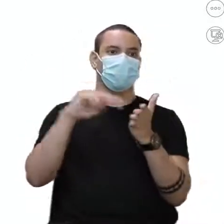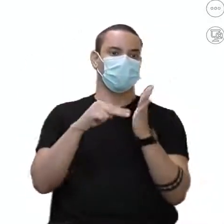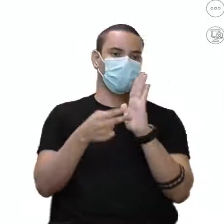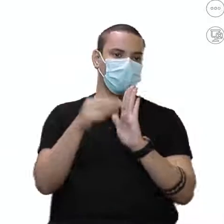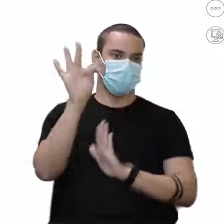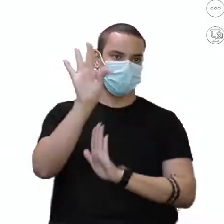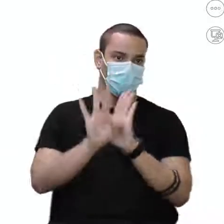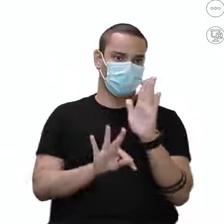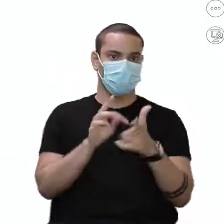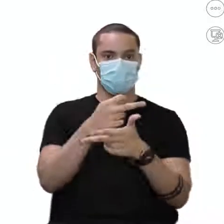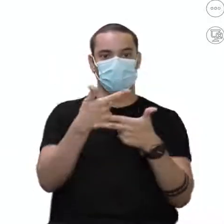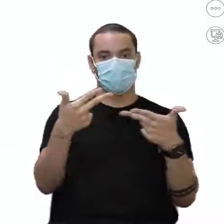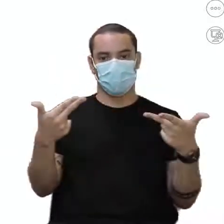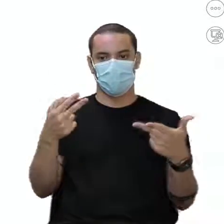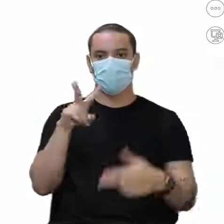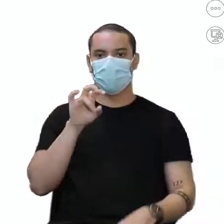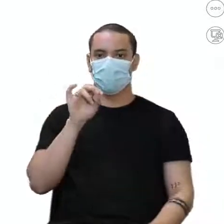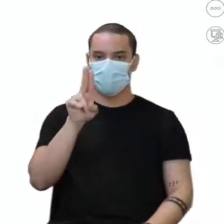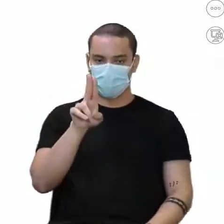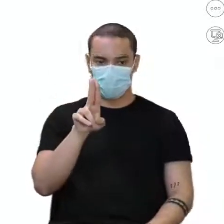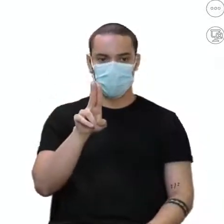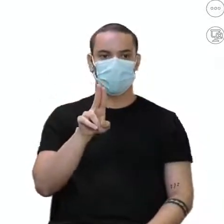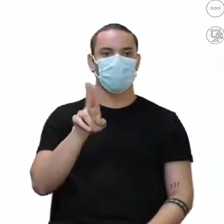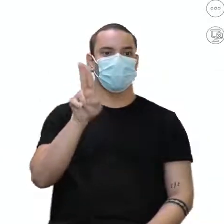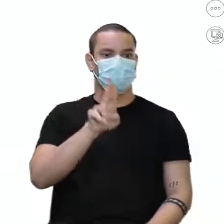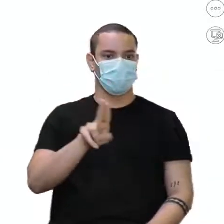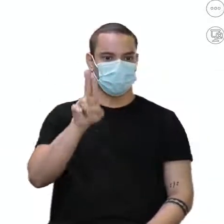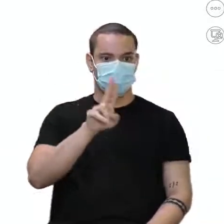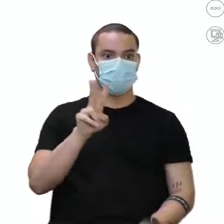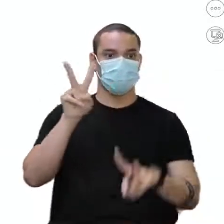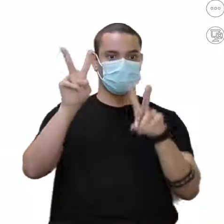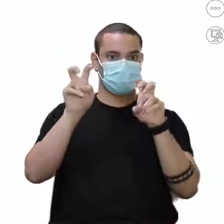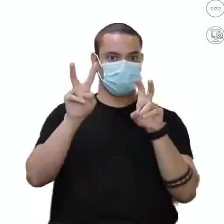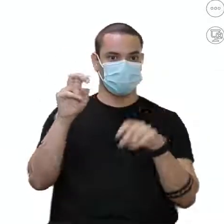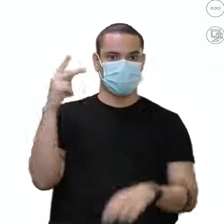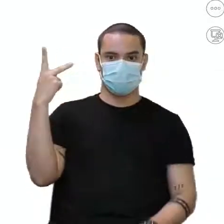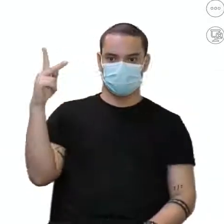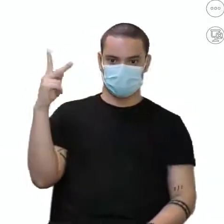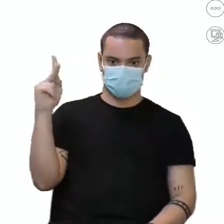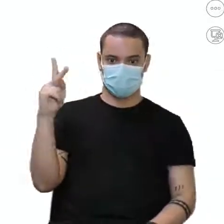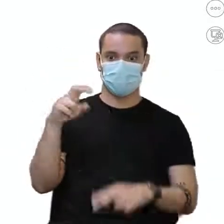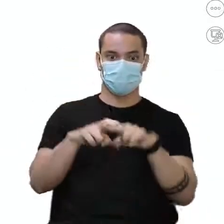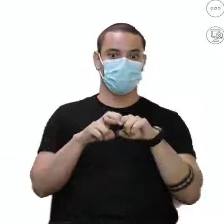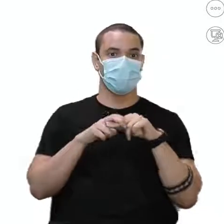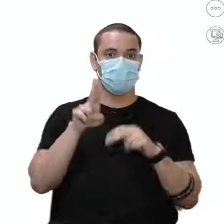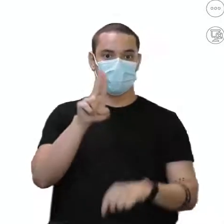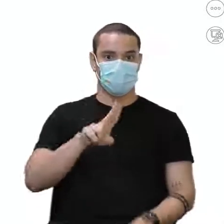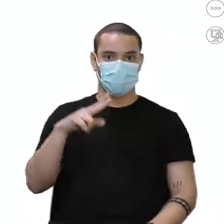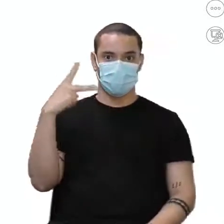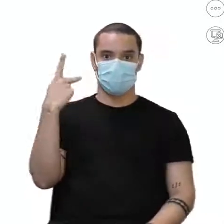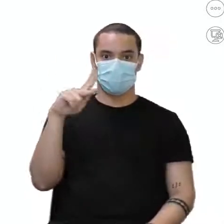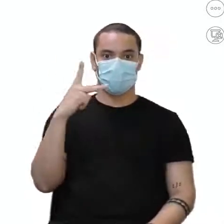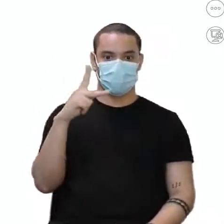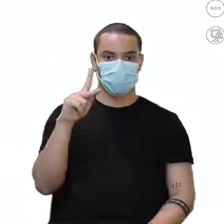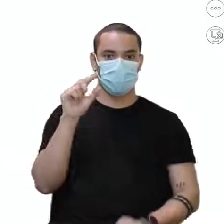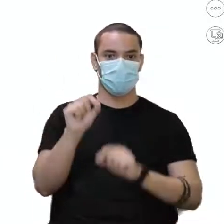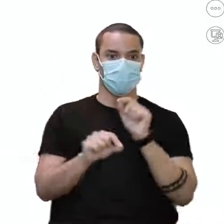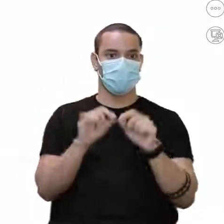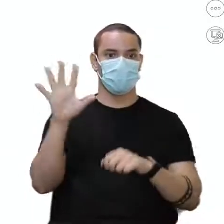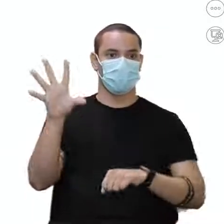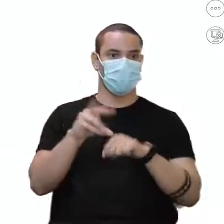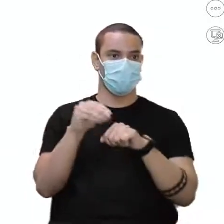texto, coisas que eu vou esperar em relação a esse assunto. E isso você usa o seu background knowledge, que é o